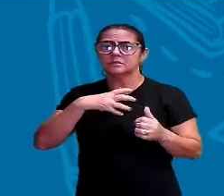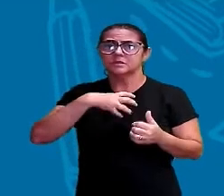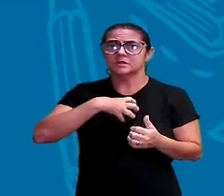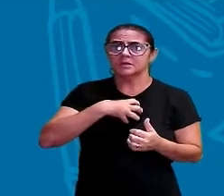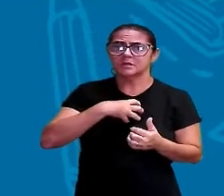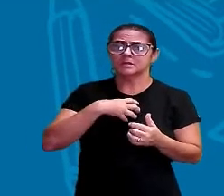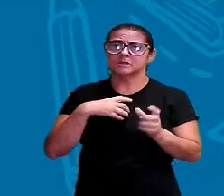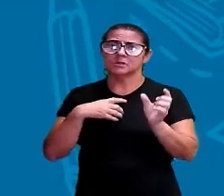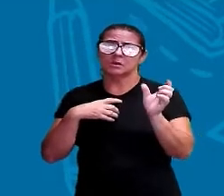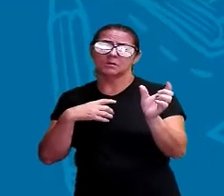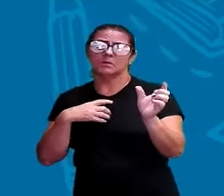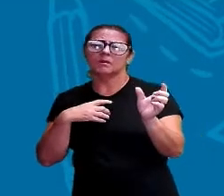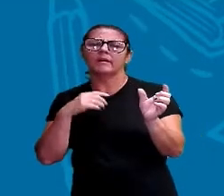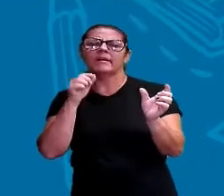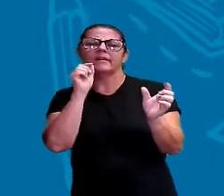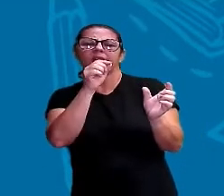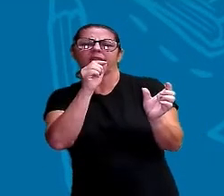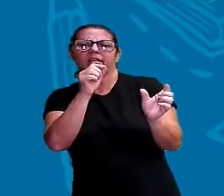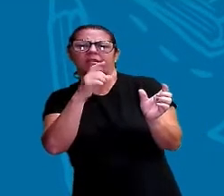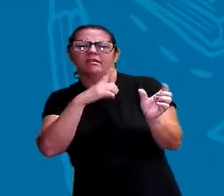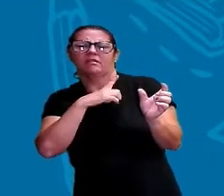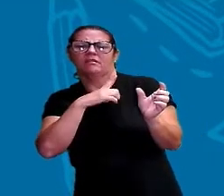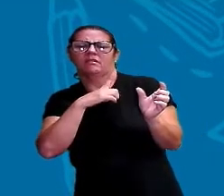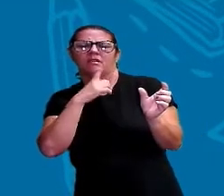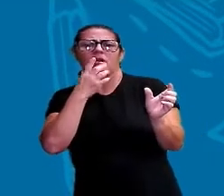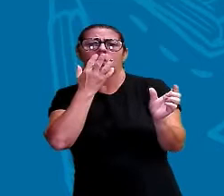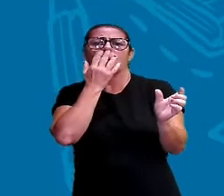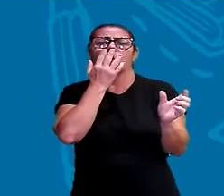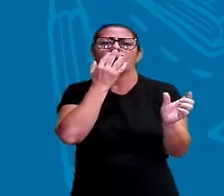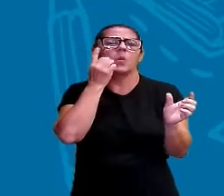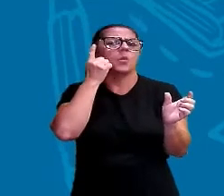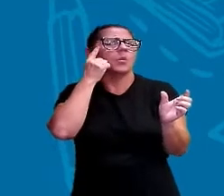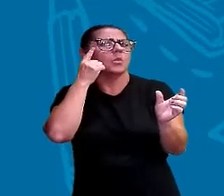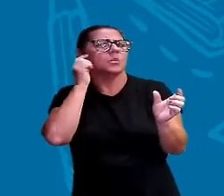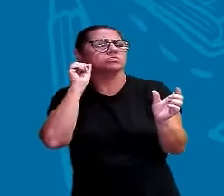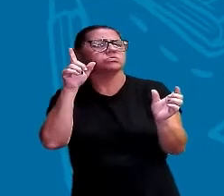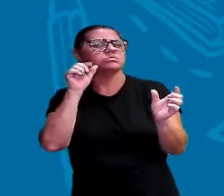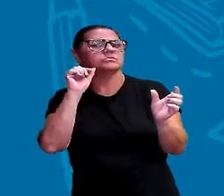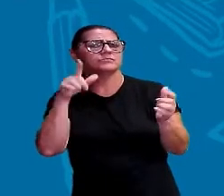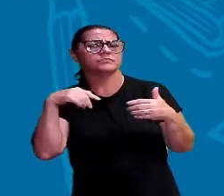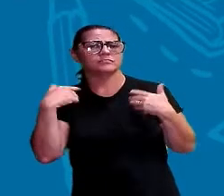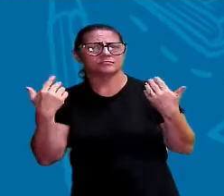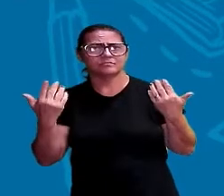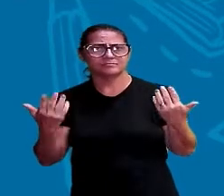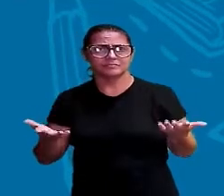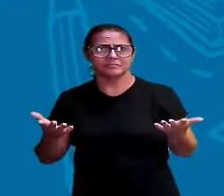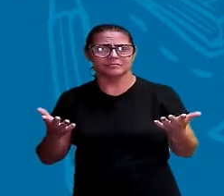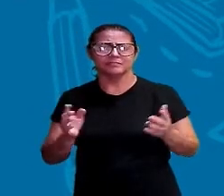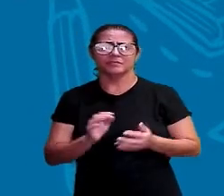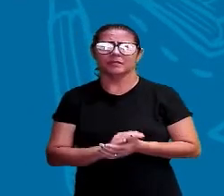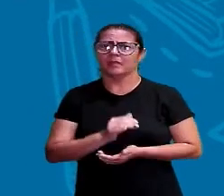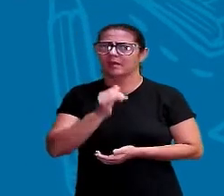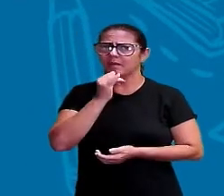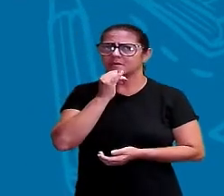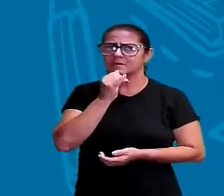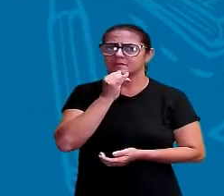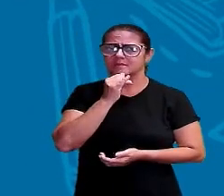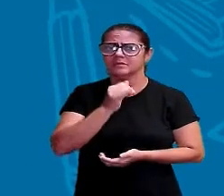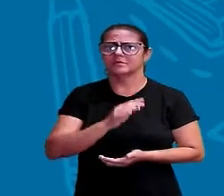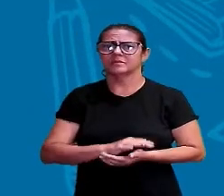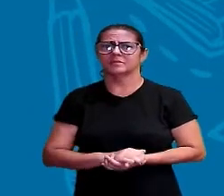que tem olhos azuis. Então, provavelmente alguém que tem olhos azuis. E olha o exemplo como ficou. The